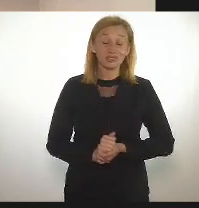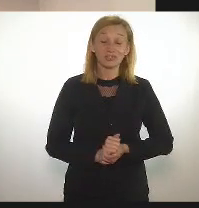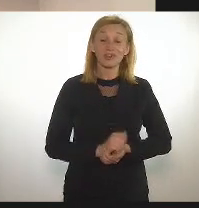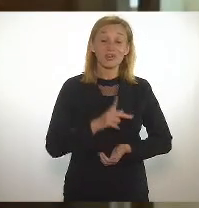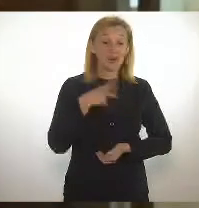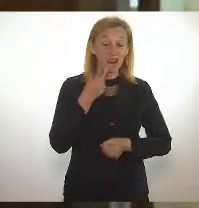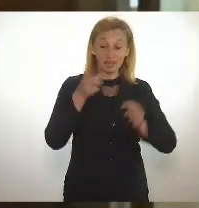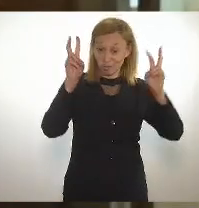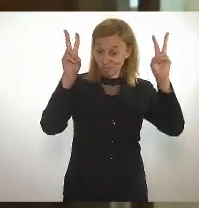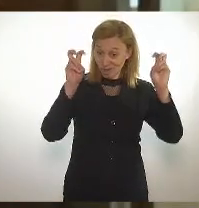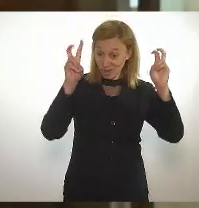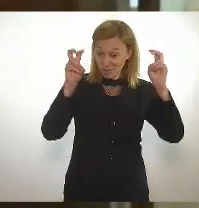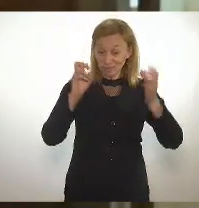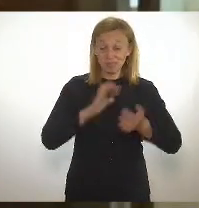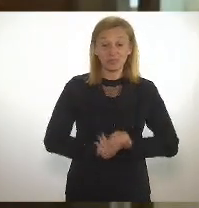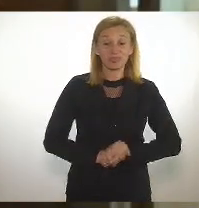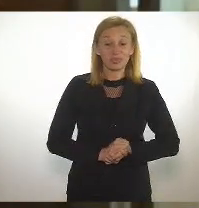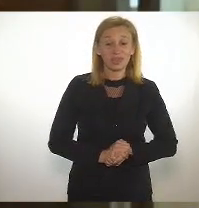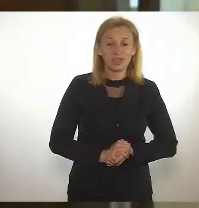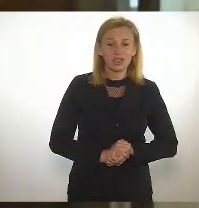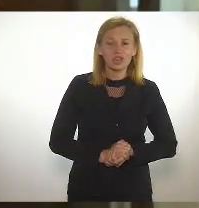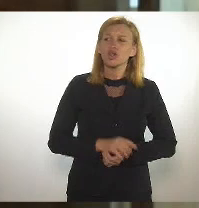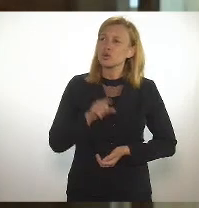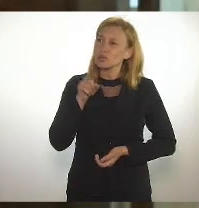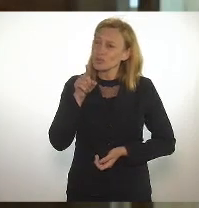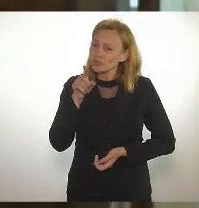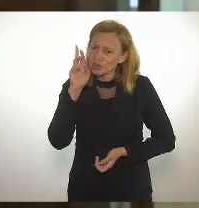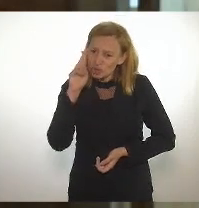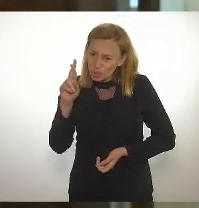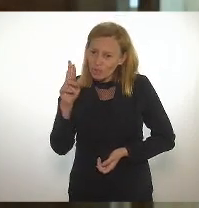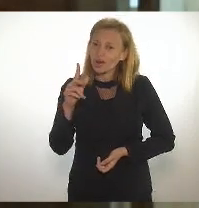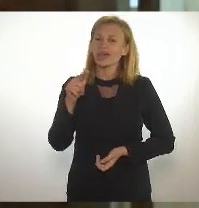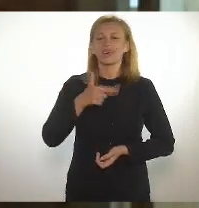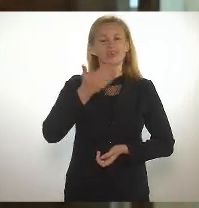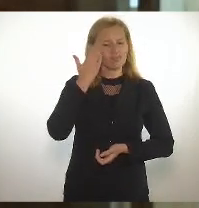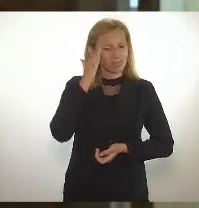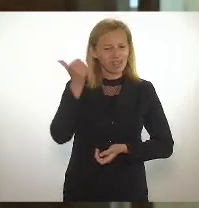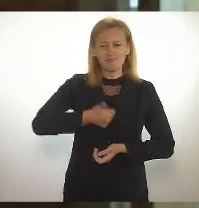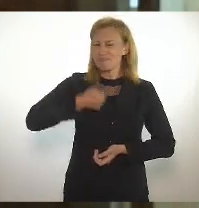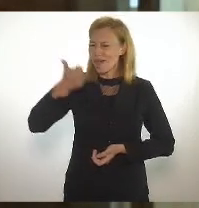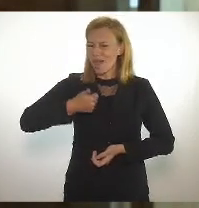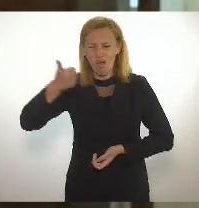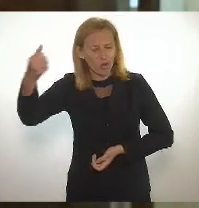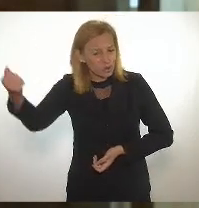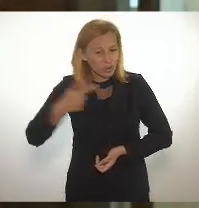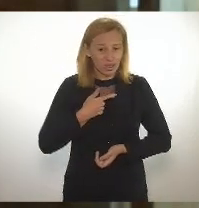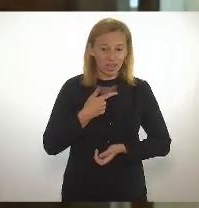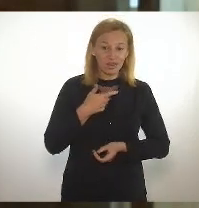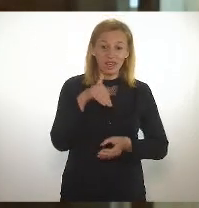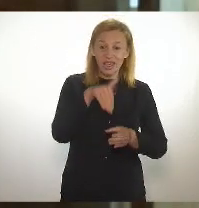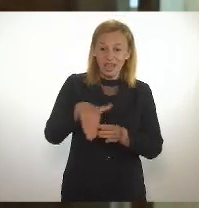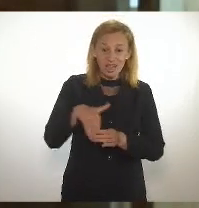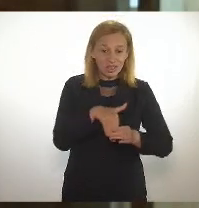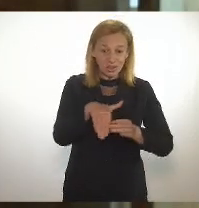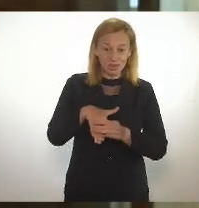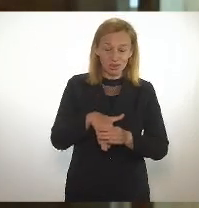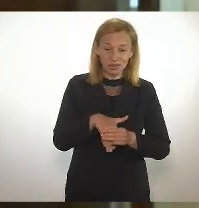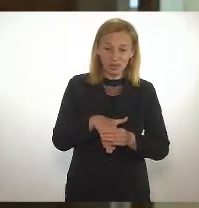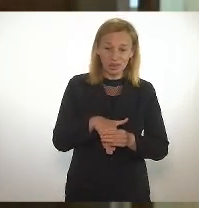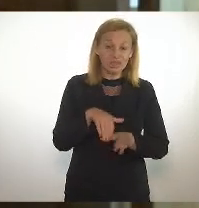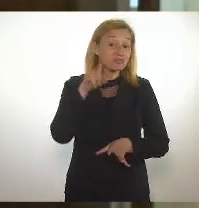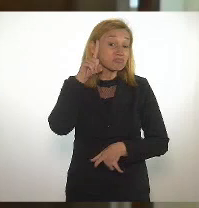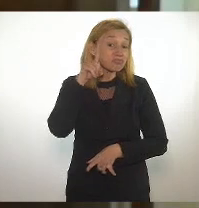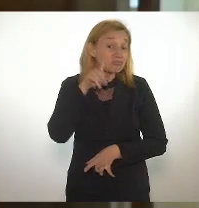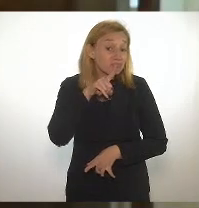um tema que o senhor entende muito melhor do que eu: eleições